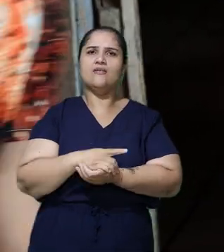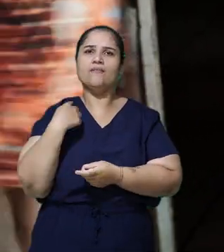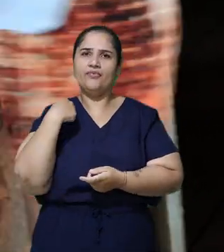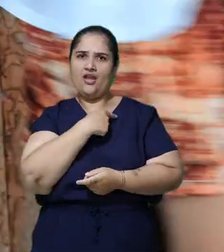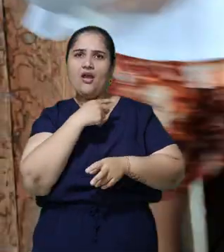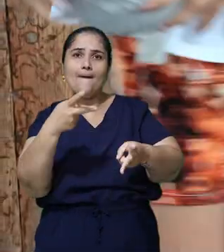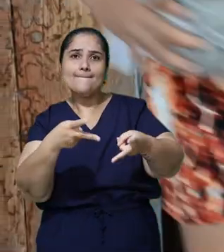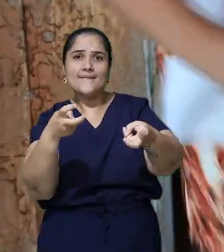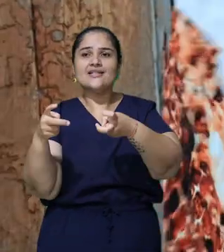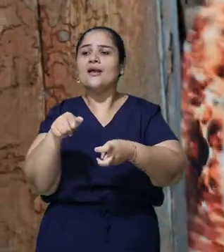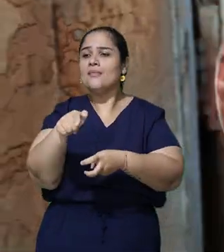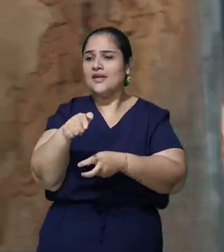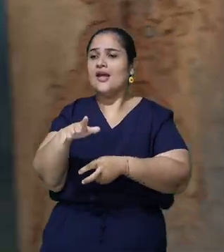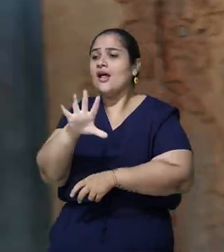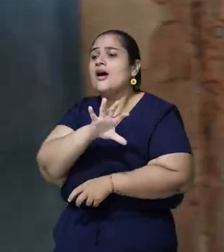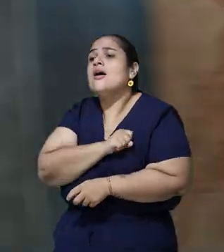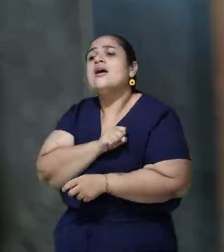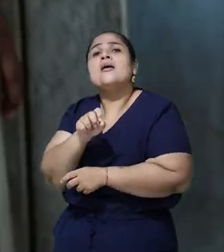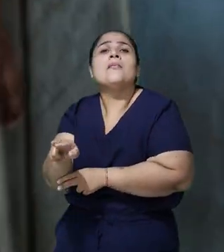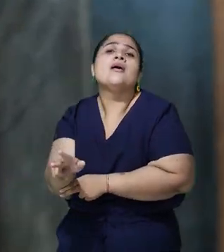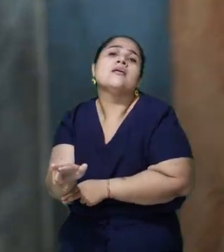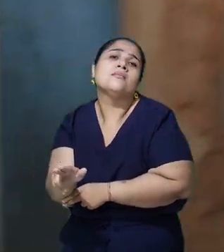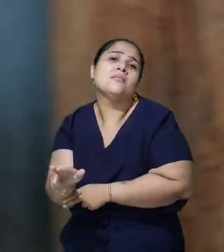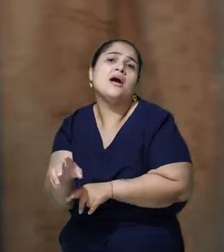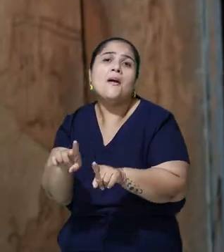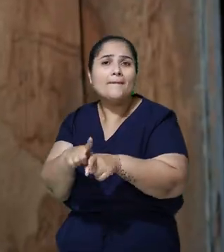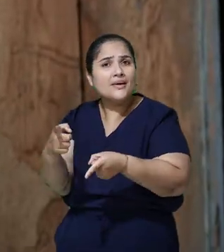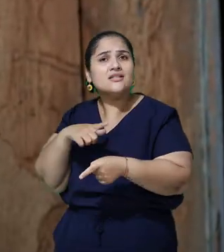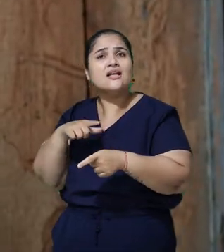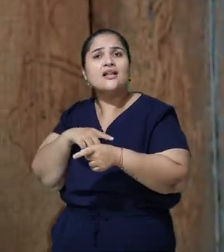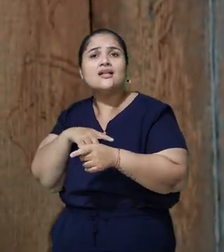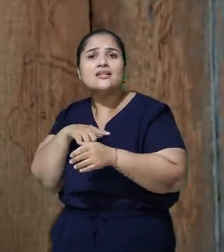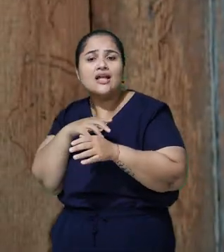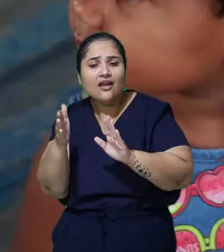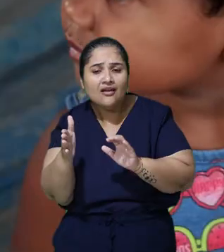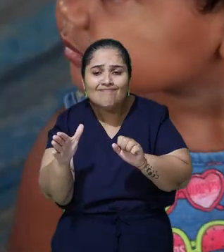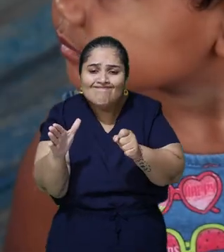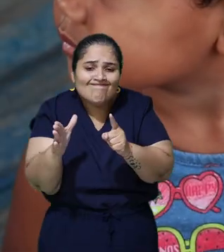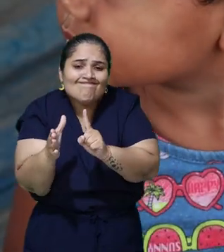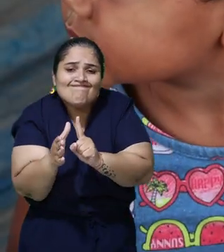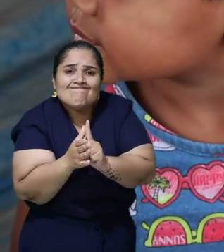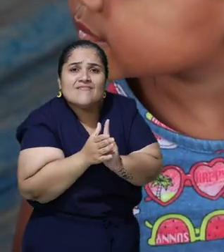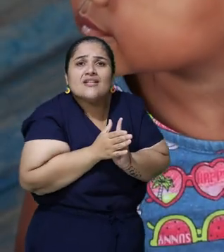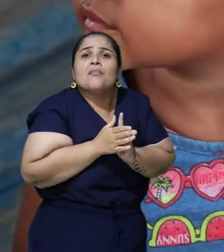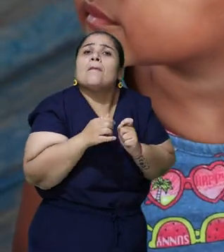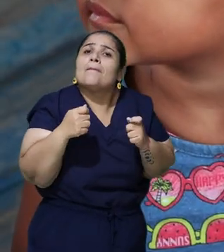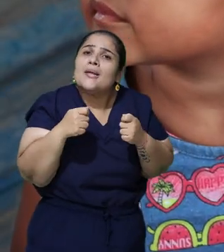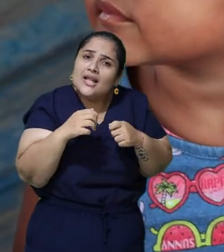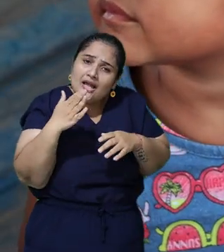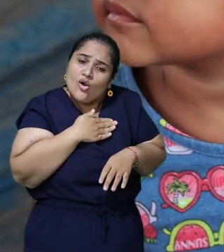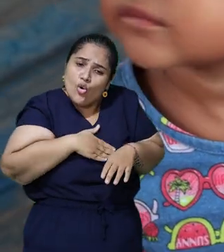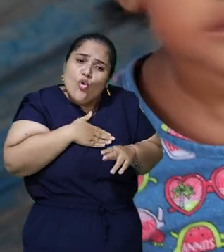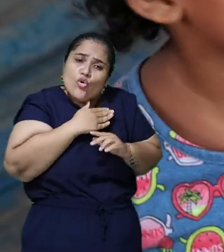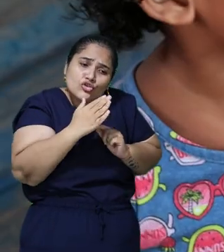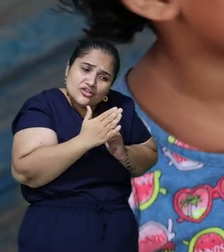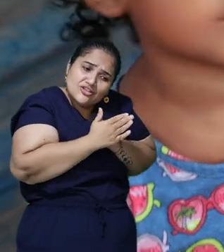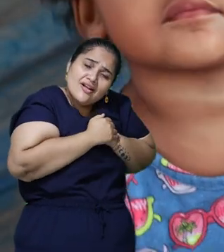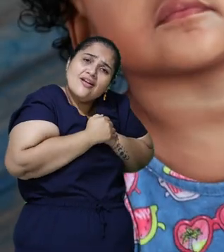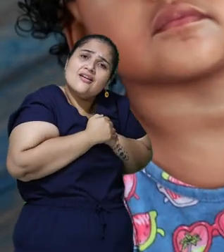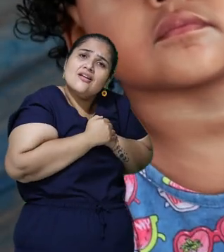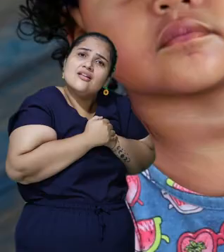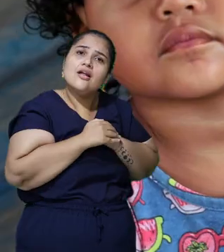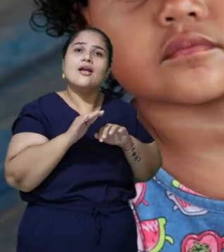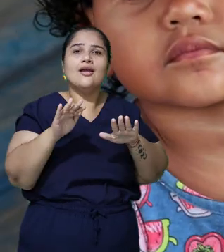ela ama a irmã dela, mas ela tem um momento dela, ela gosta de estar no canto dela. Então, quando a FAG entrou na minha